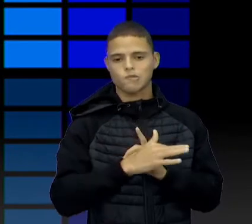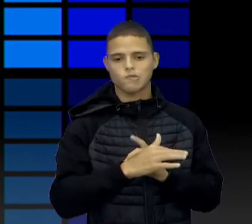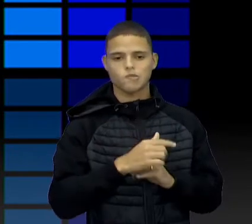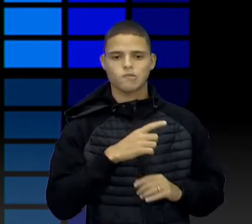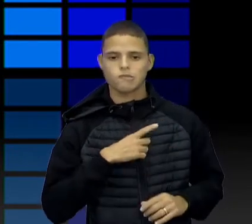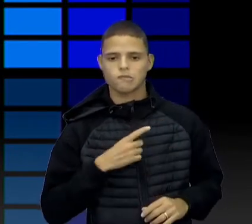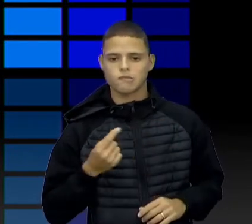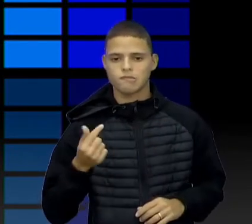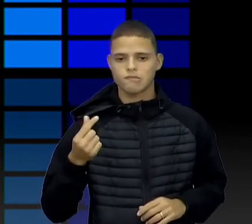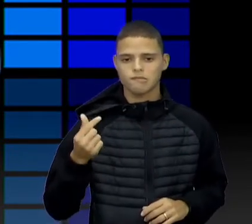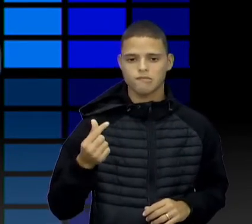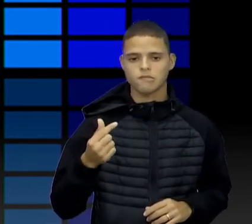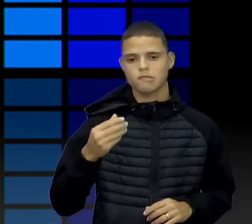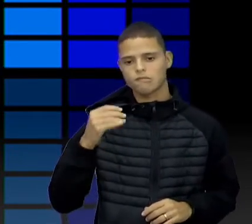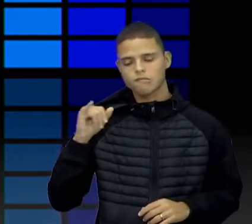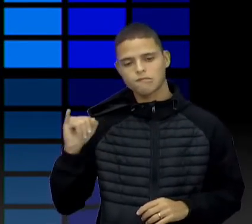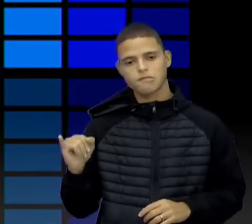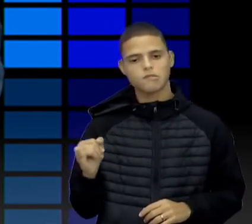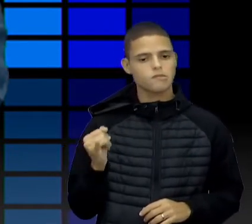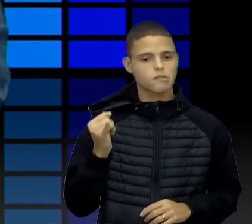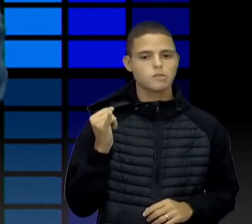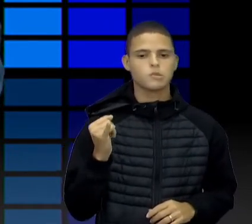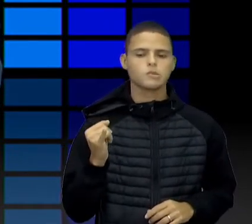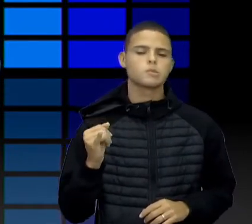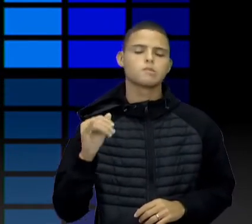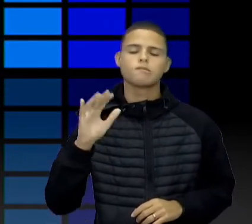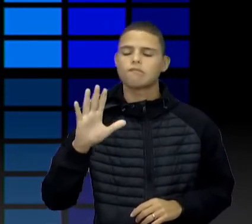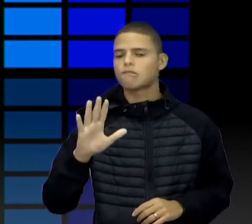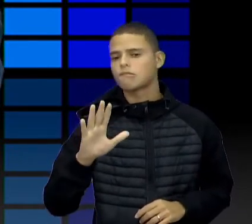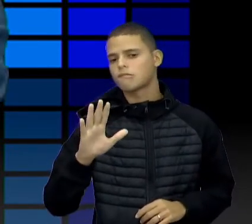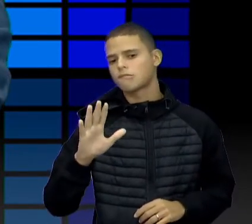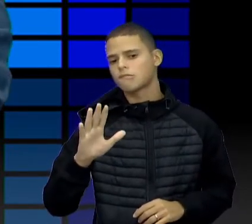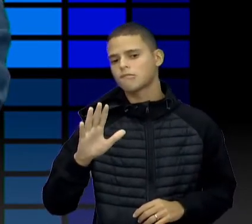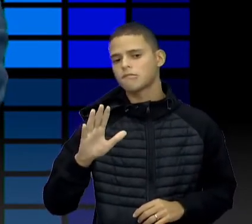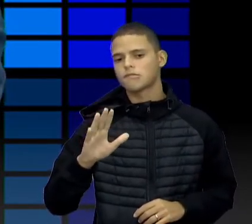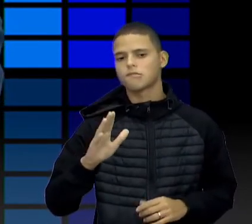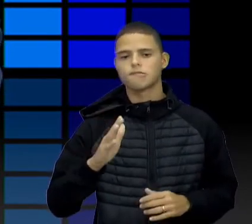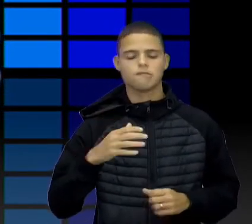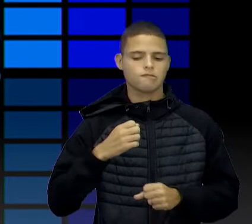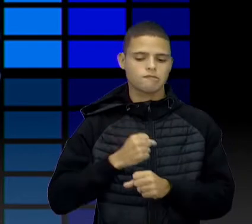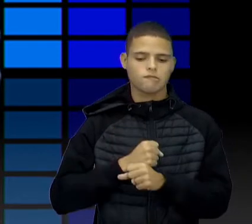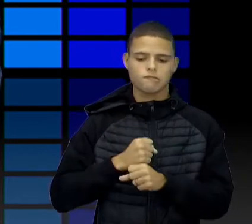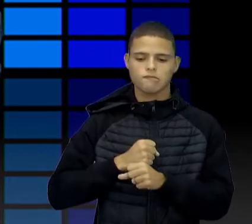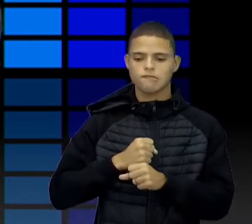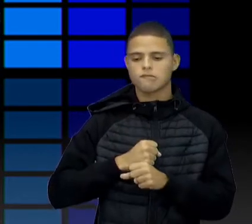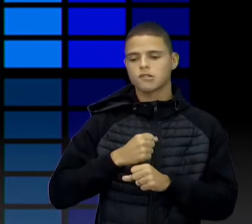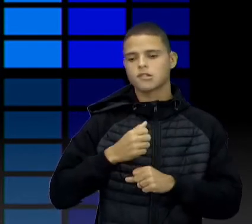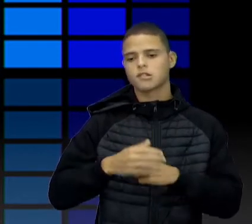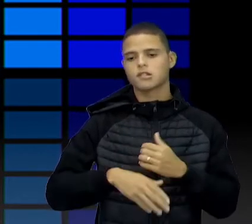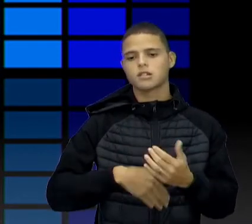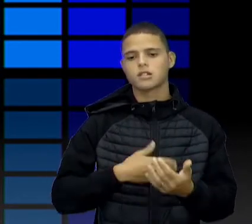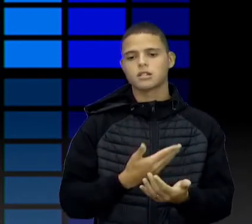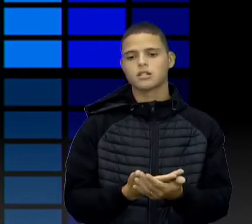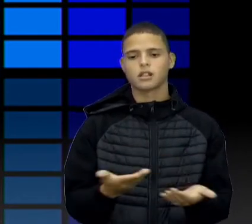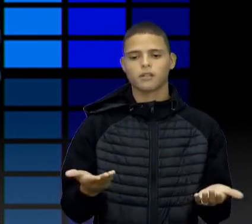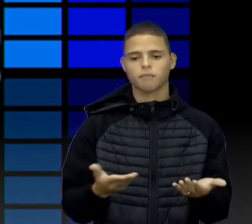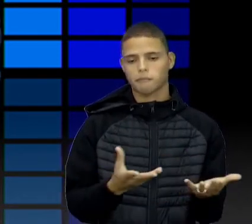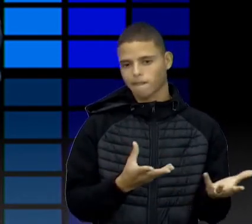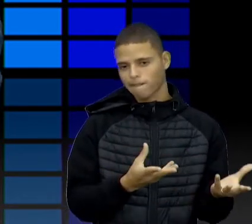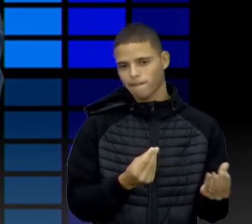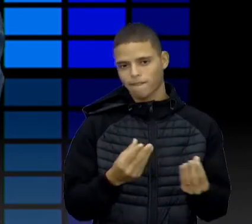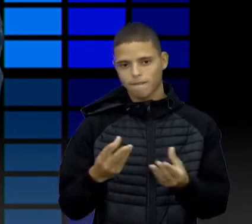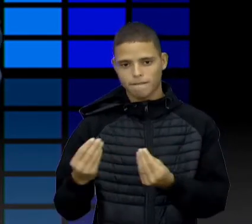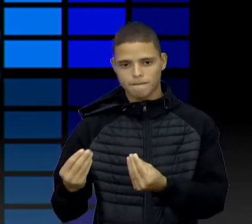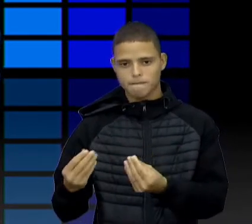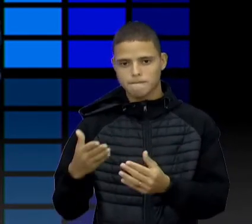o dinheiro, onde se tem as oportunidades. Mas, por outro lado, nesses últimos anos, nós tivemos muito, mas